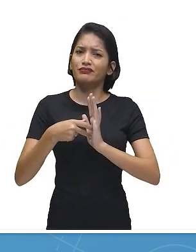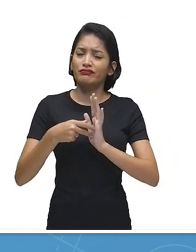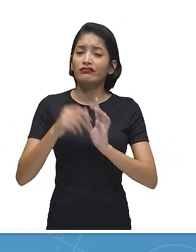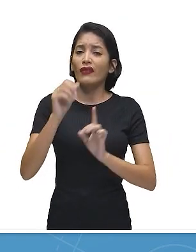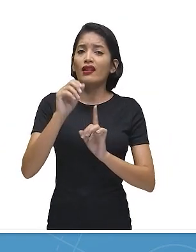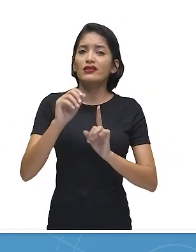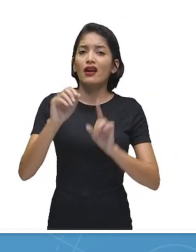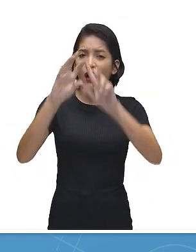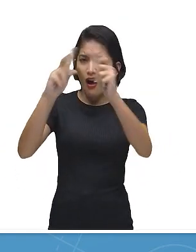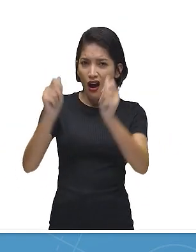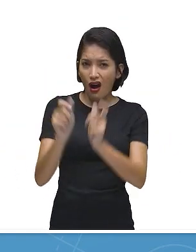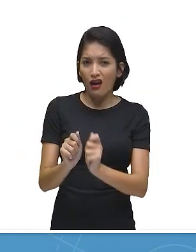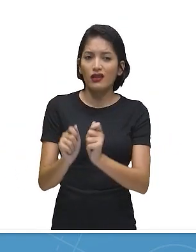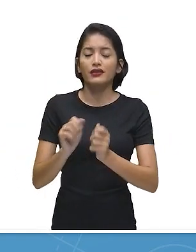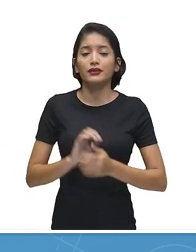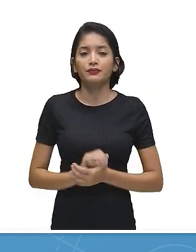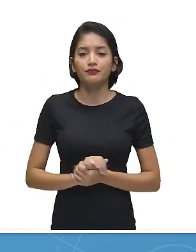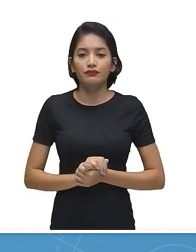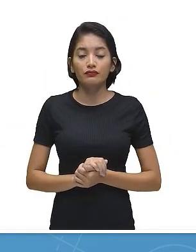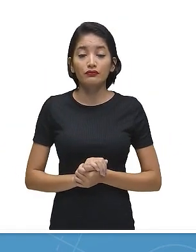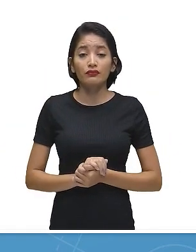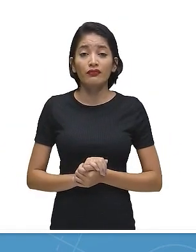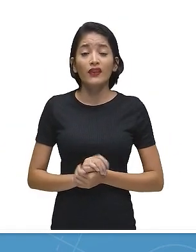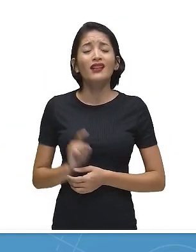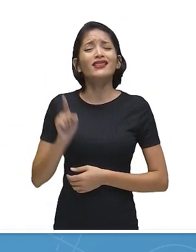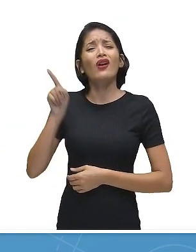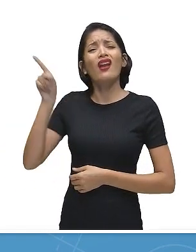um costume diferente. Então, cada dança é característica da civilização indígena. E aqui, o